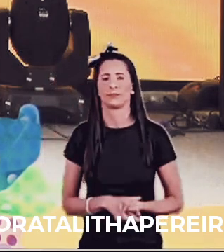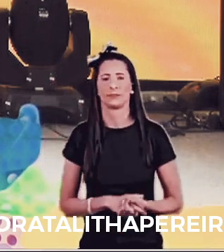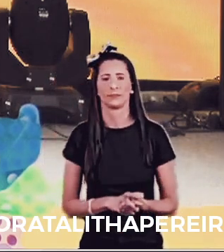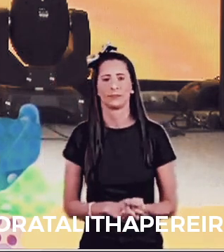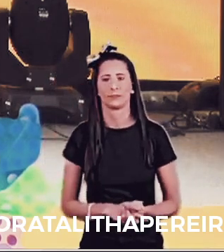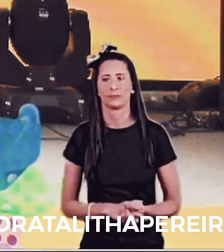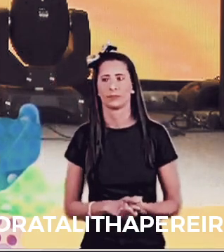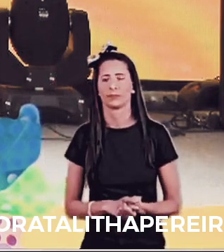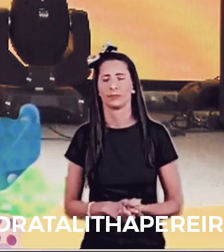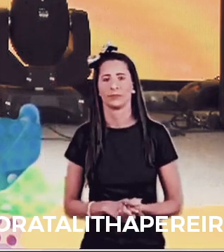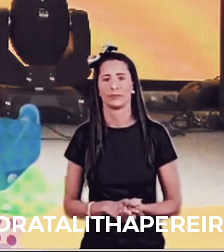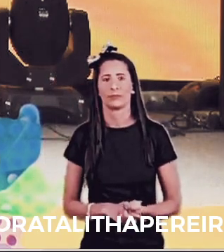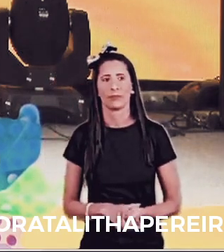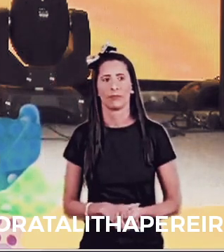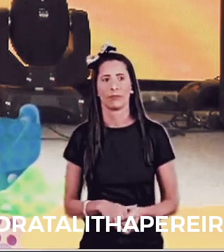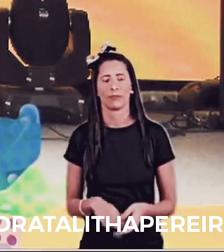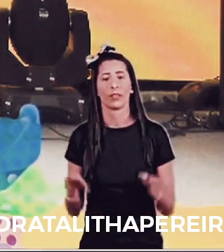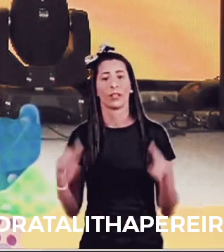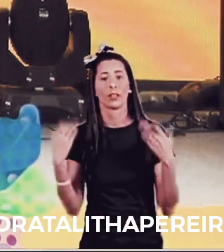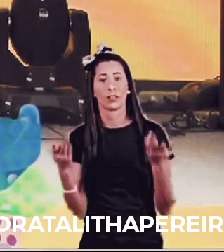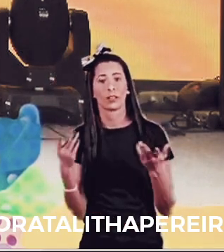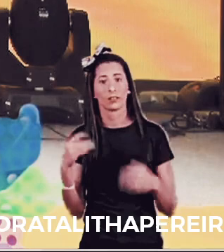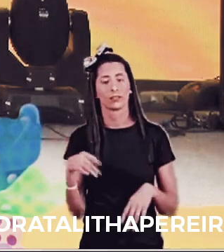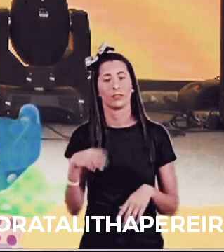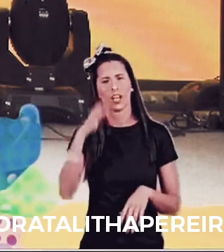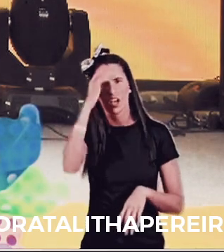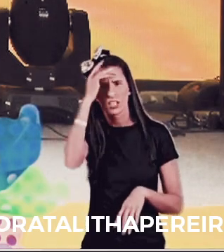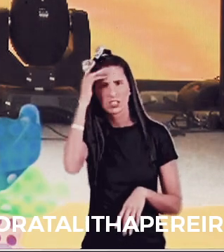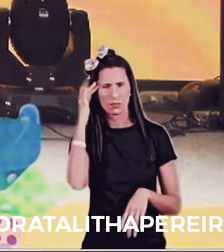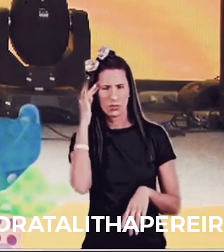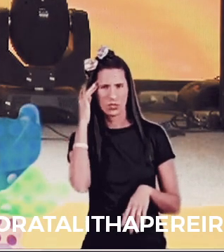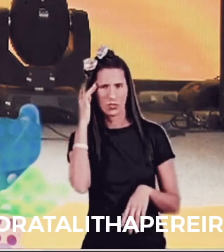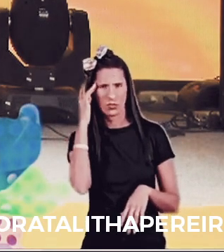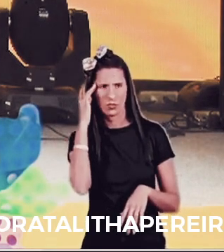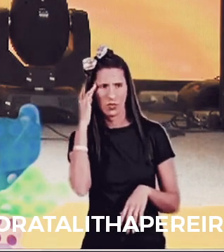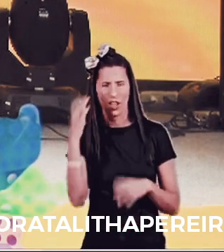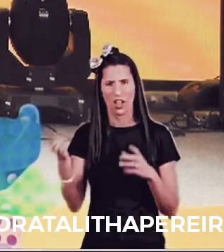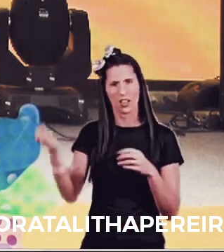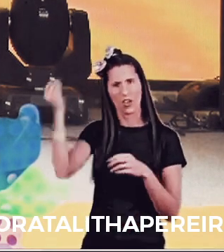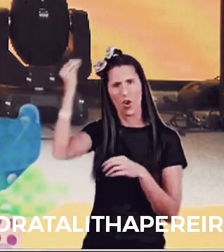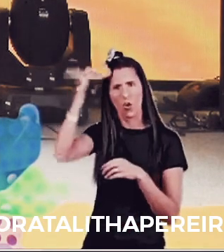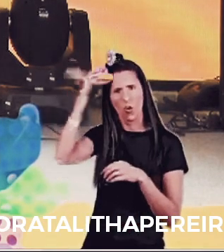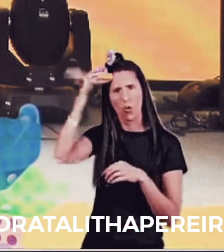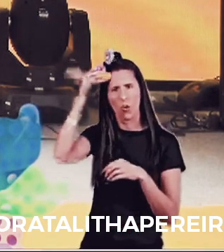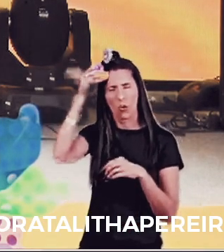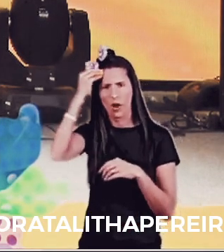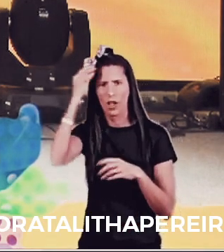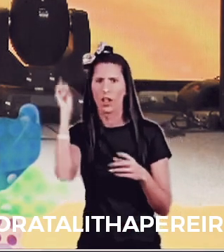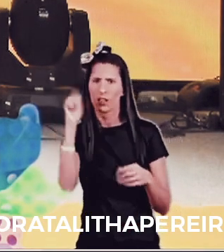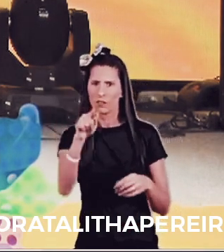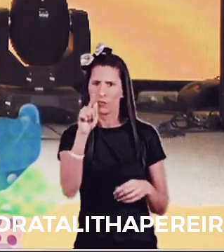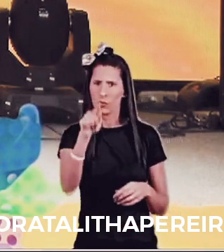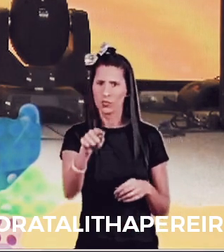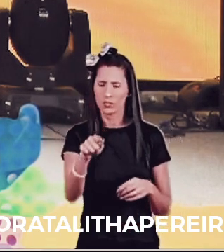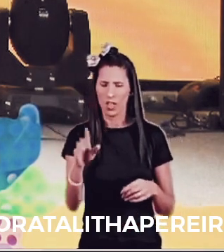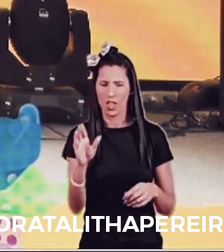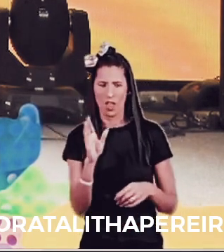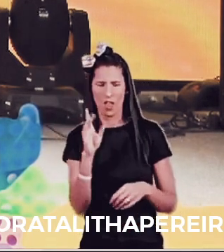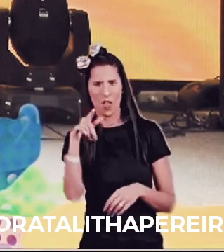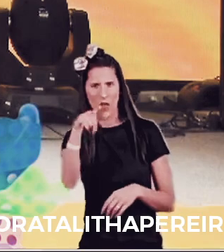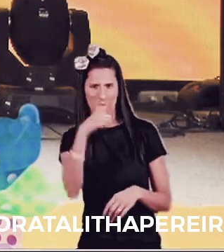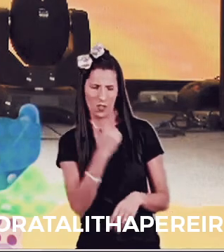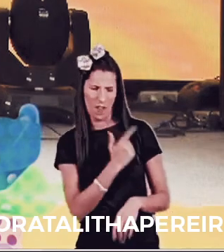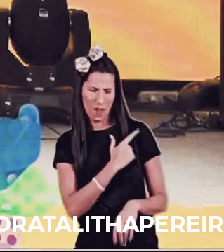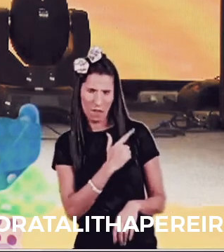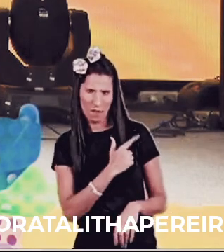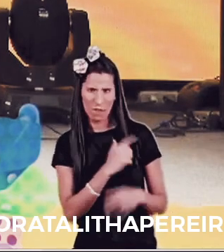que as pessoas tentam colocar aí, tá bom? Que o inimigo tenta colocar no coraçãozinho de vocês para magoar. Que ser diferente é ruim.